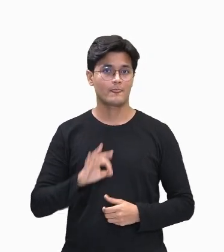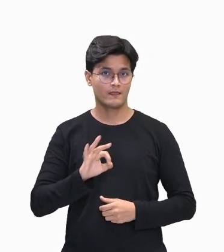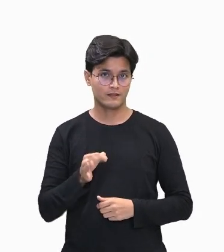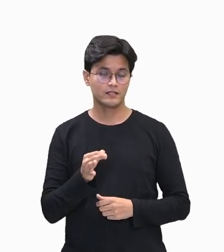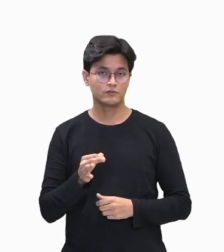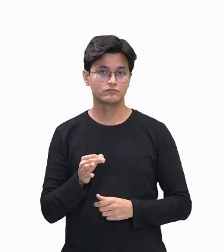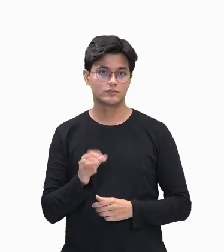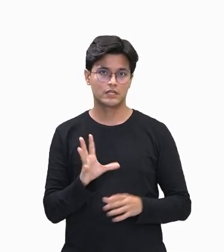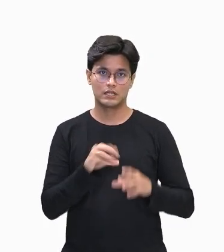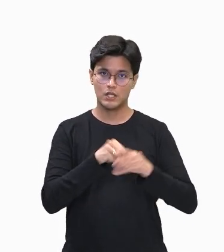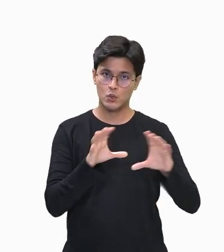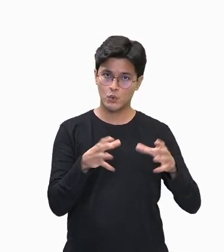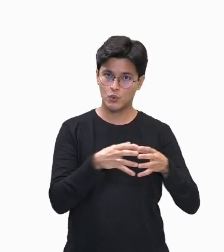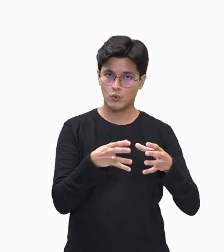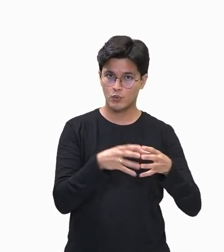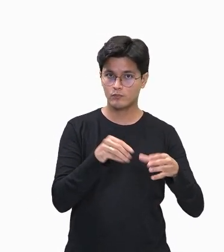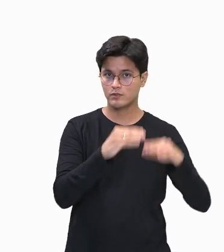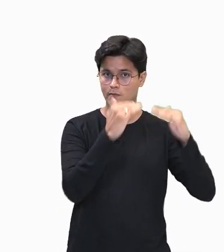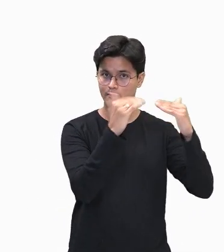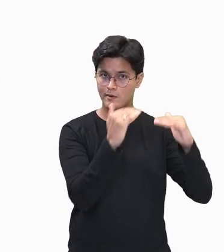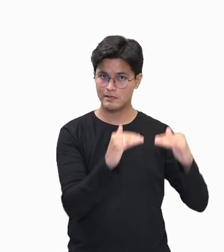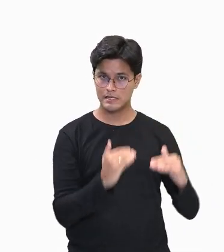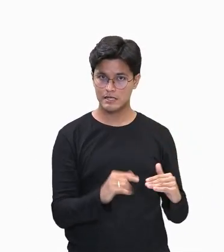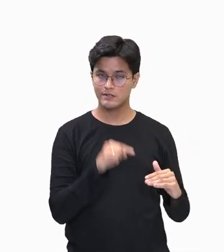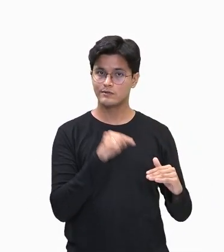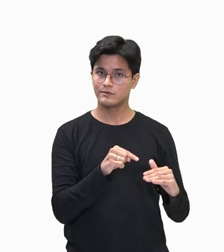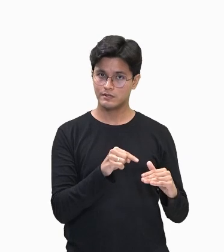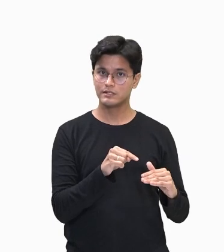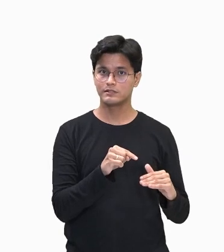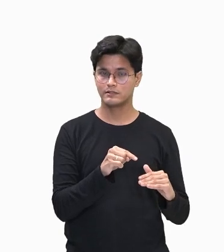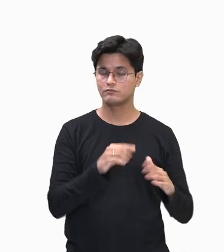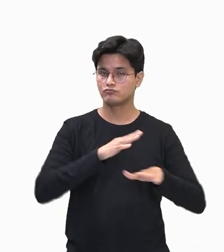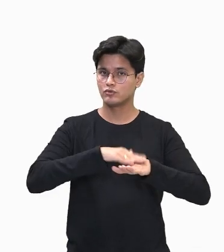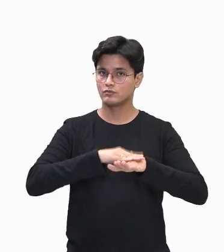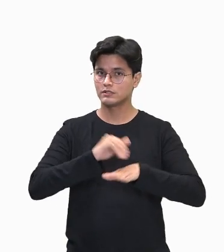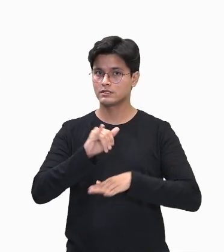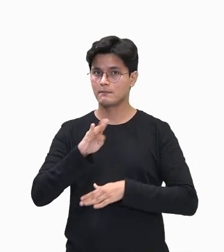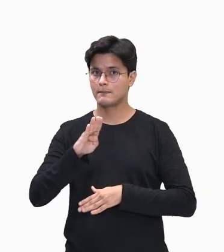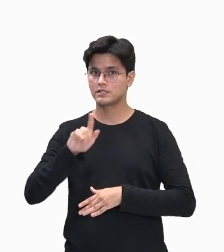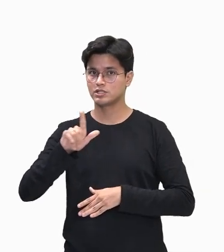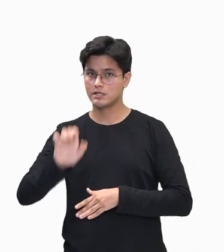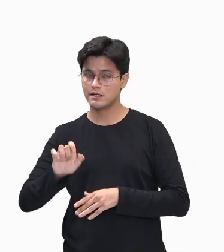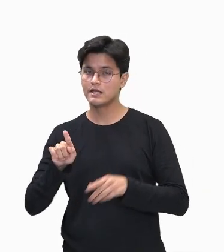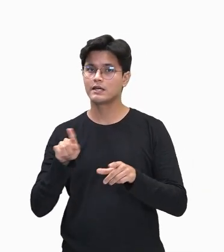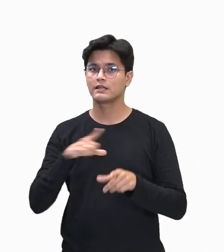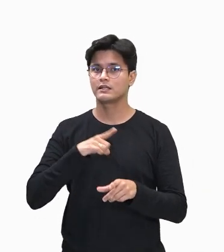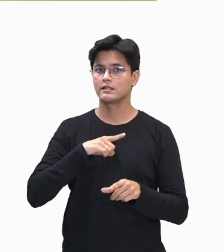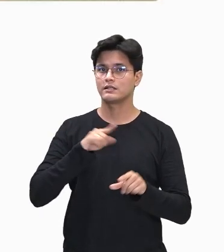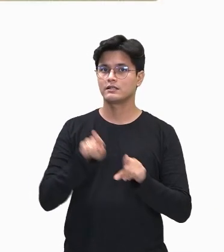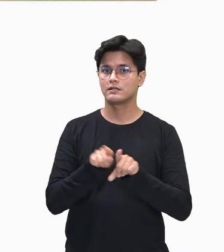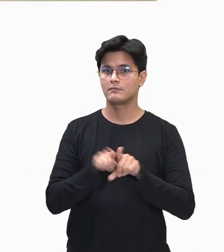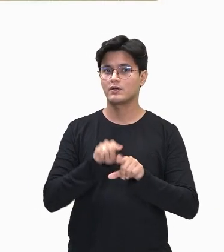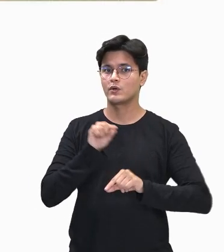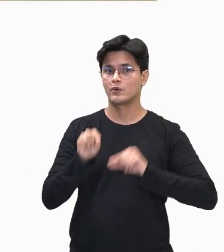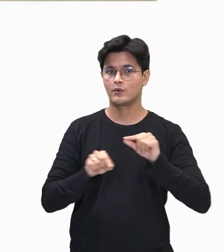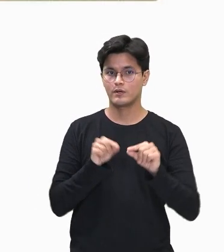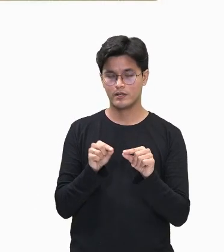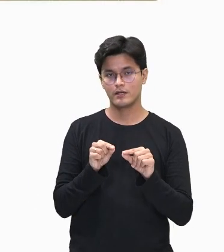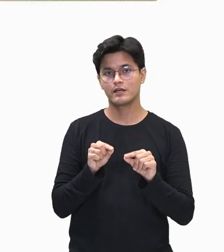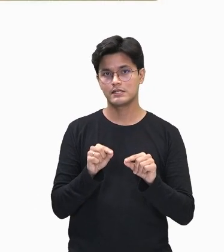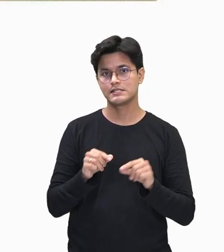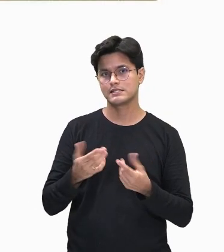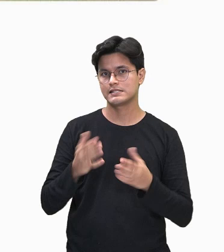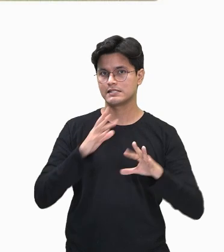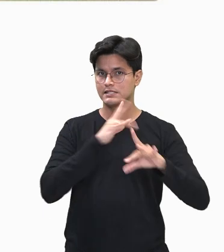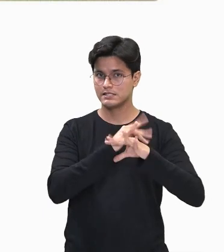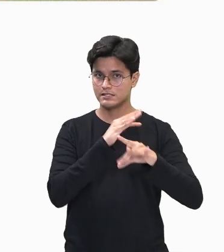grupo hierárquico, né, dessa classificação do IBGE, nós temos as metrópoles nacionais. Essas